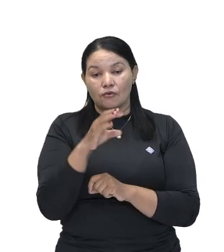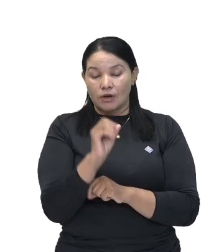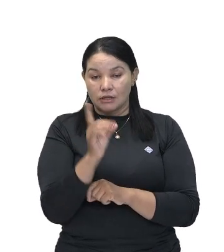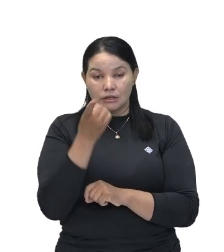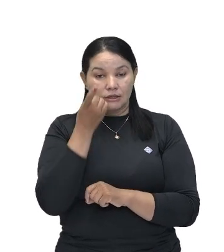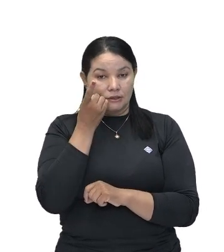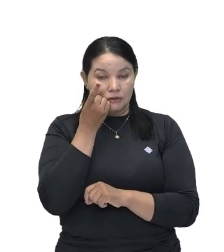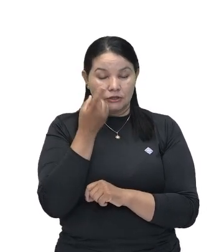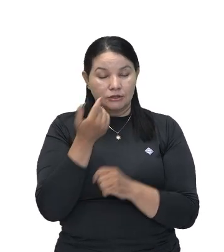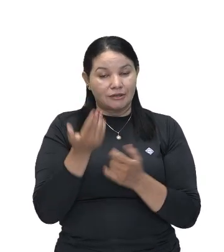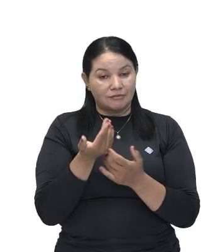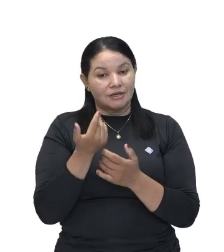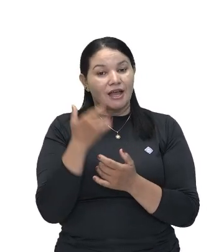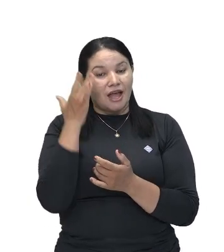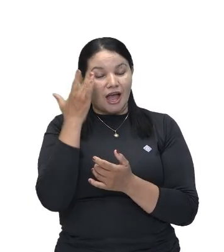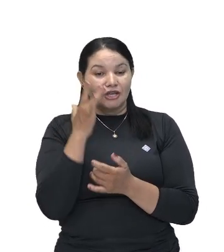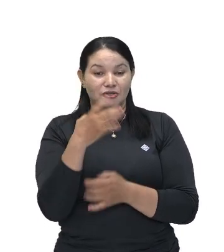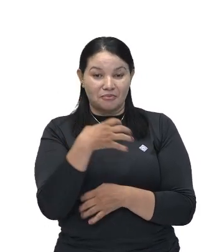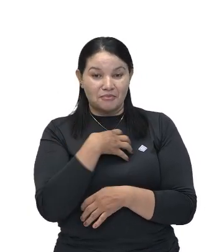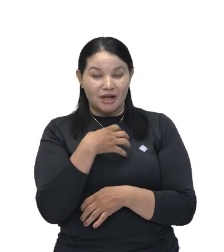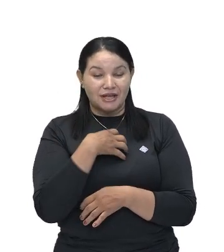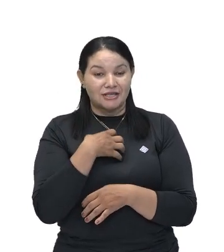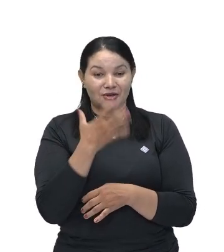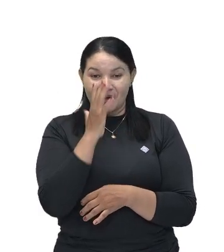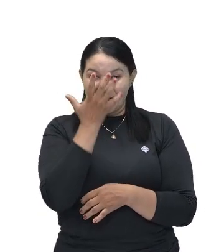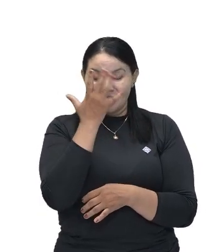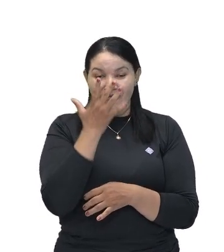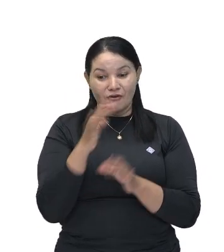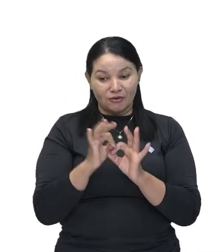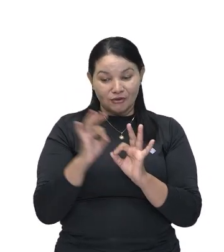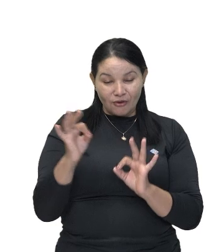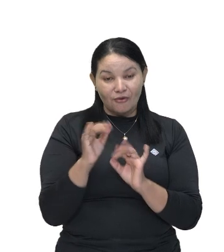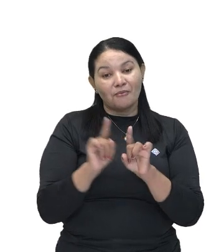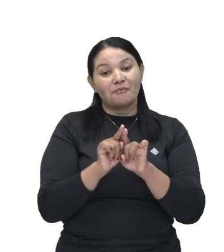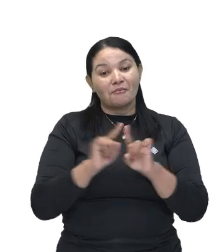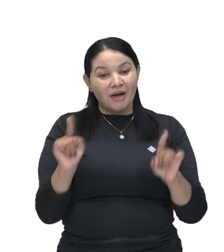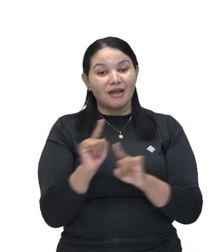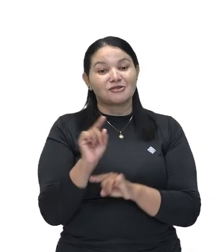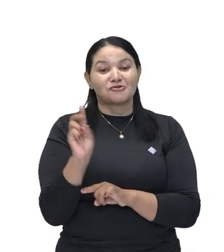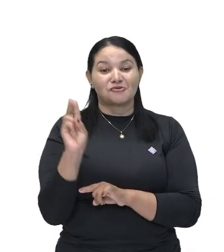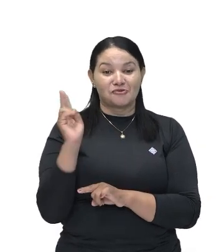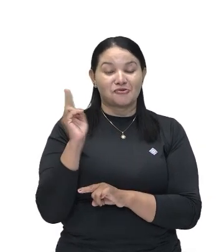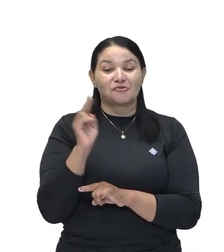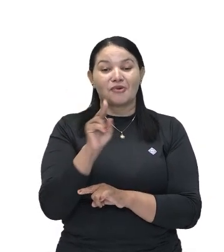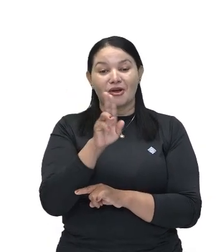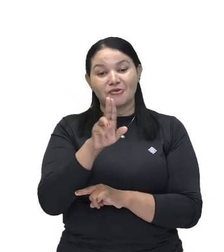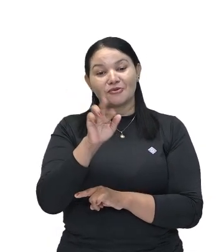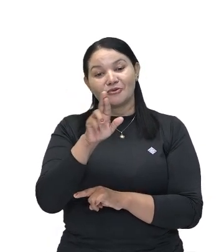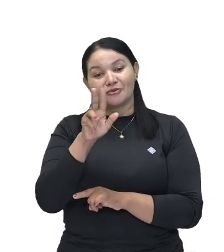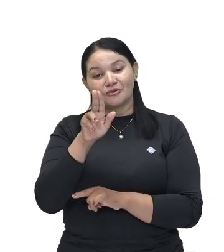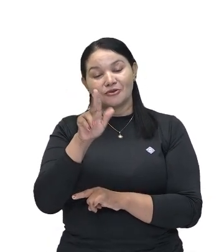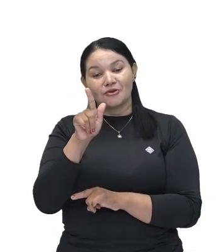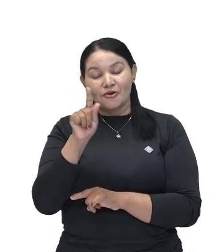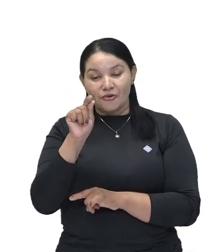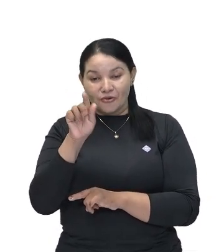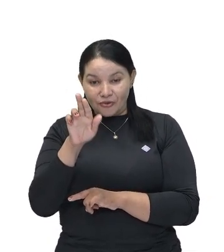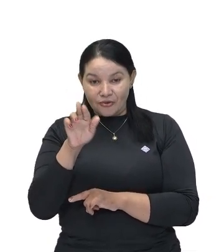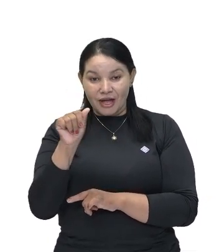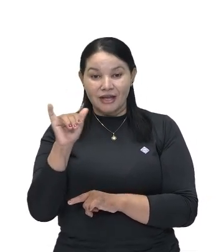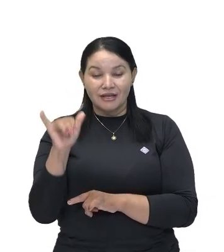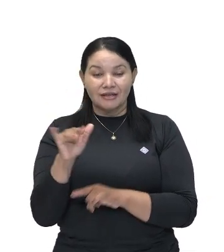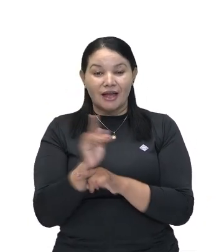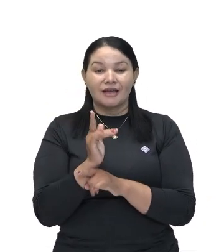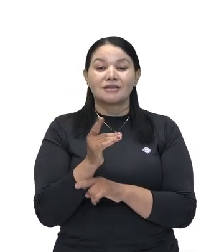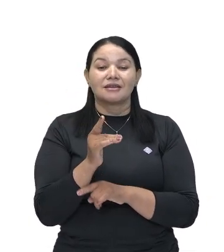Então, a gente acha que na Bahia o carnaval é bastante longo. Lá no Uruguai, ele dura bastante tempo. Na gastronomia,